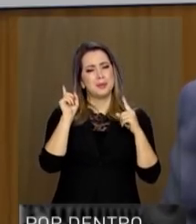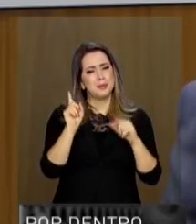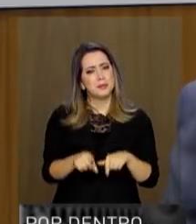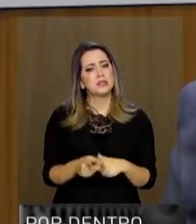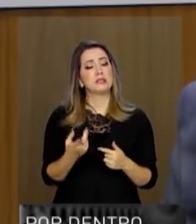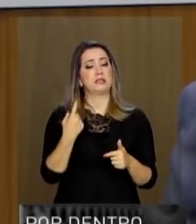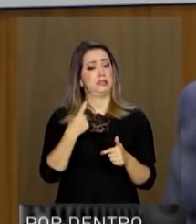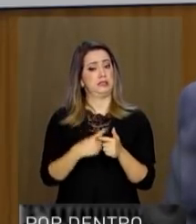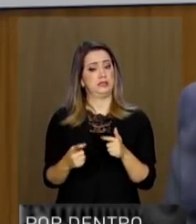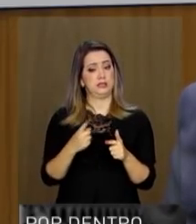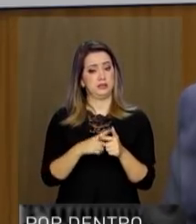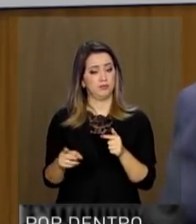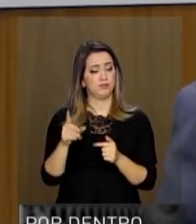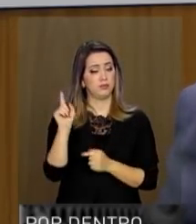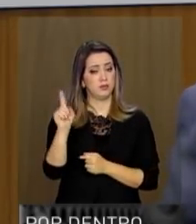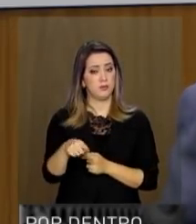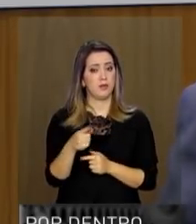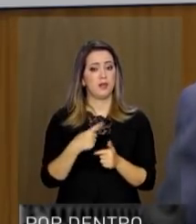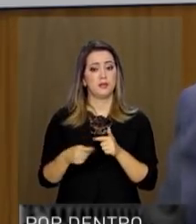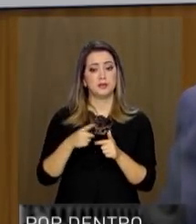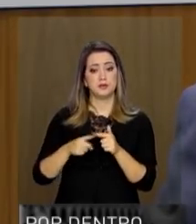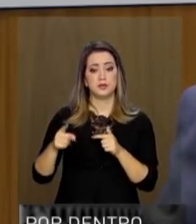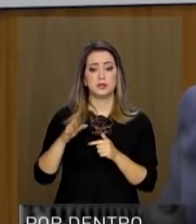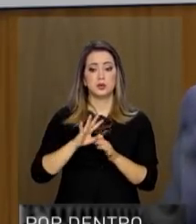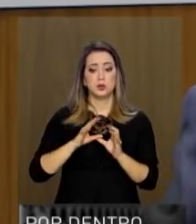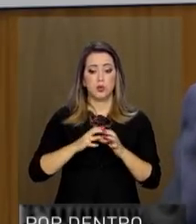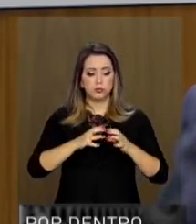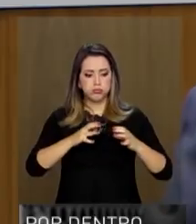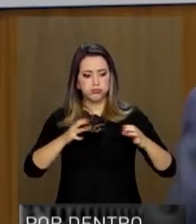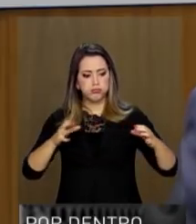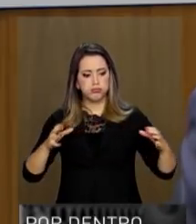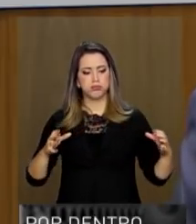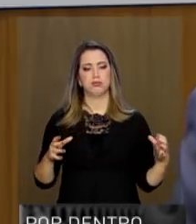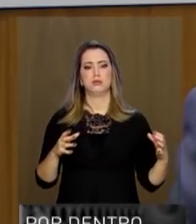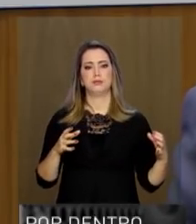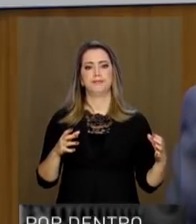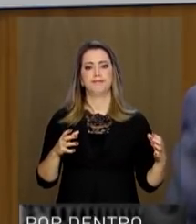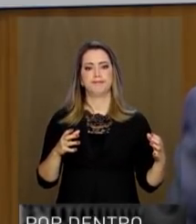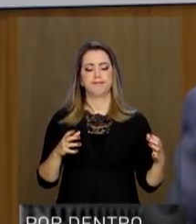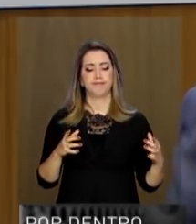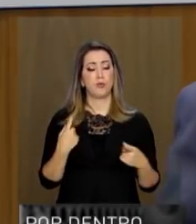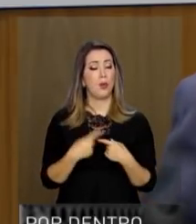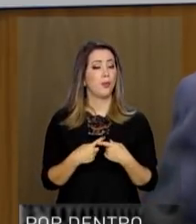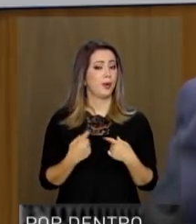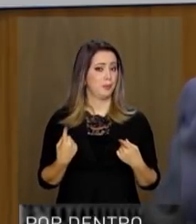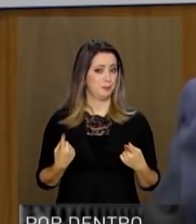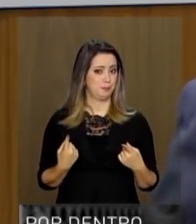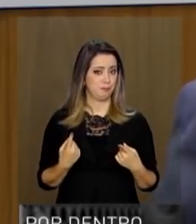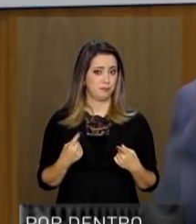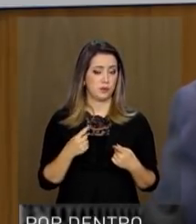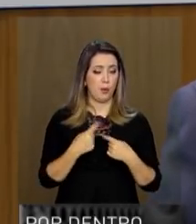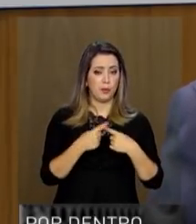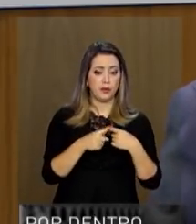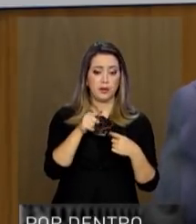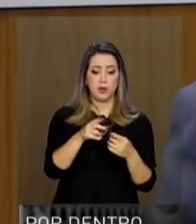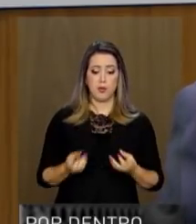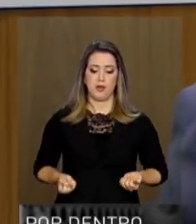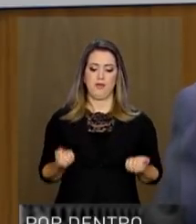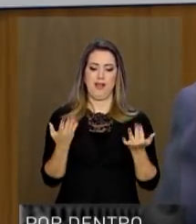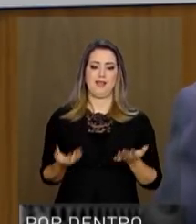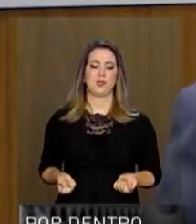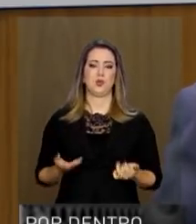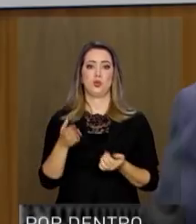da Previdência, é um problema de uma dimensão muito maior. Por quê? Aí é a conta pública do país